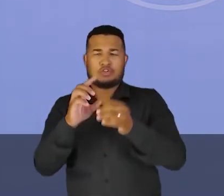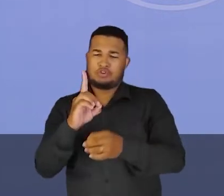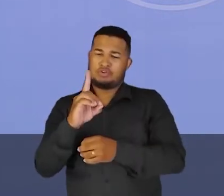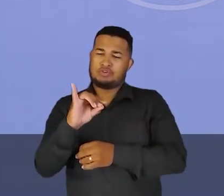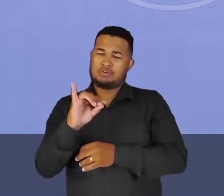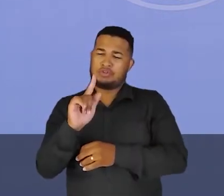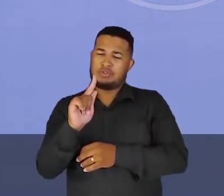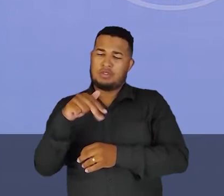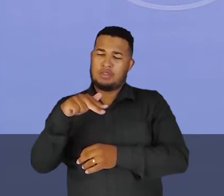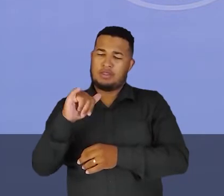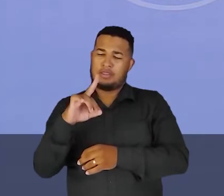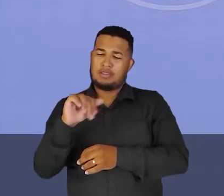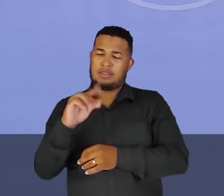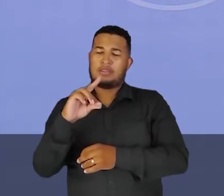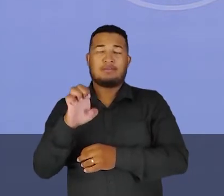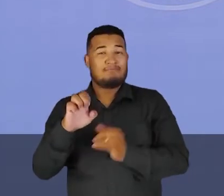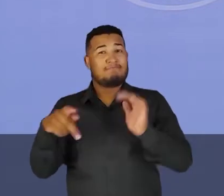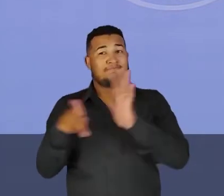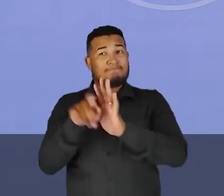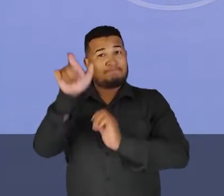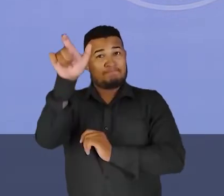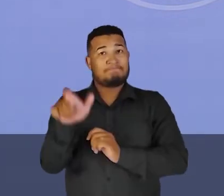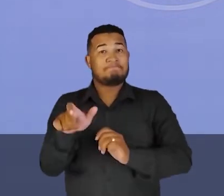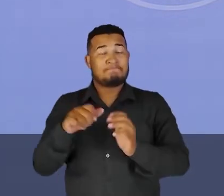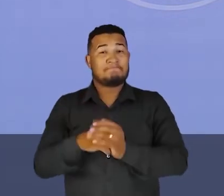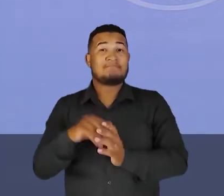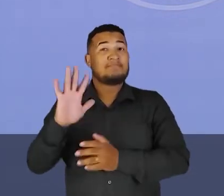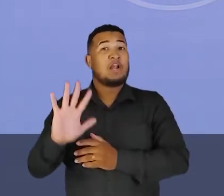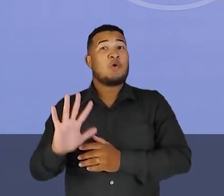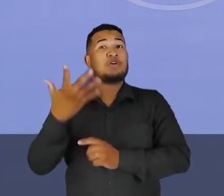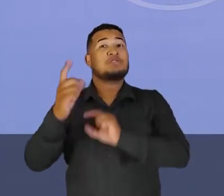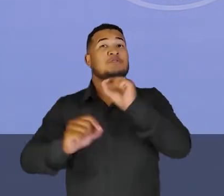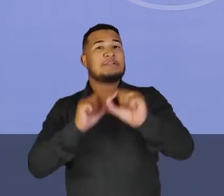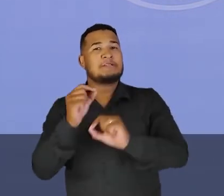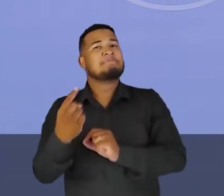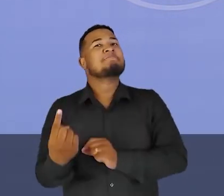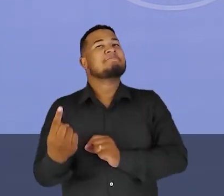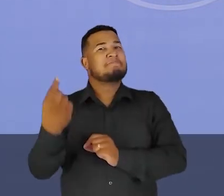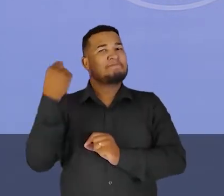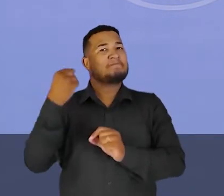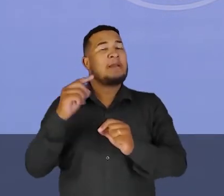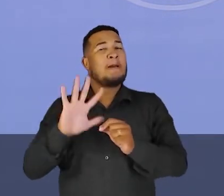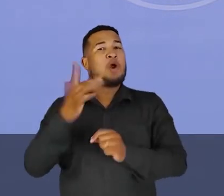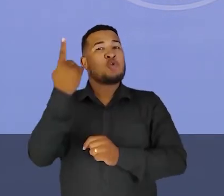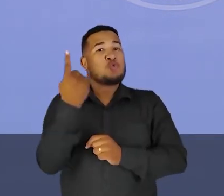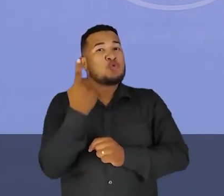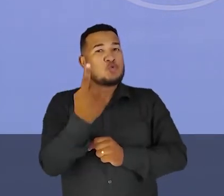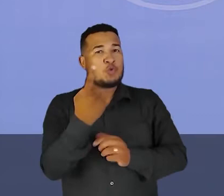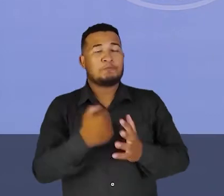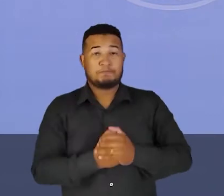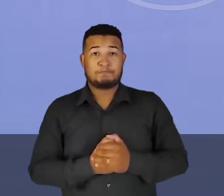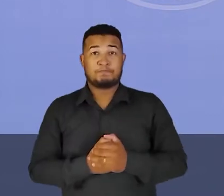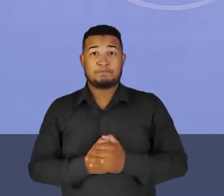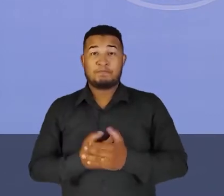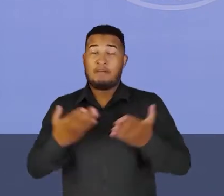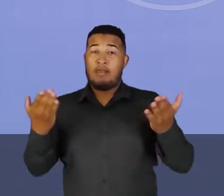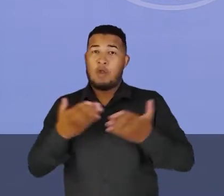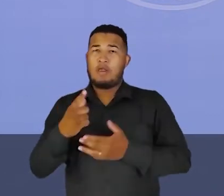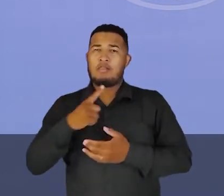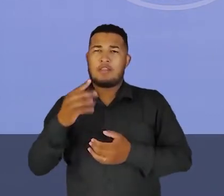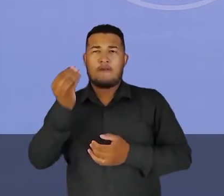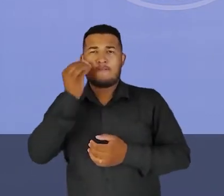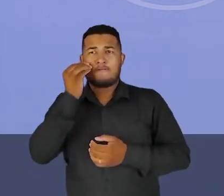a esta pessoa. Foi o que aconteceu na situação 1. Agora nós vamos analisar